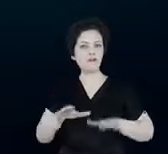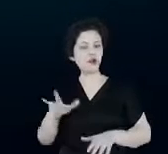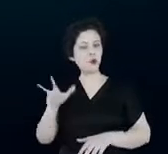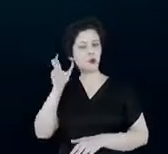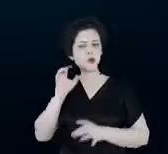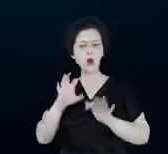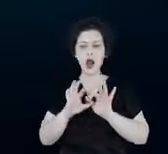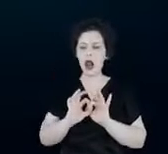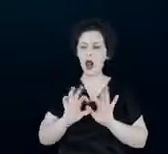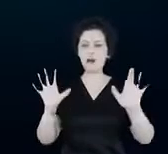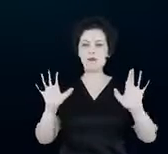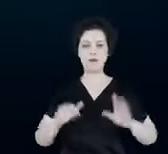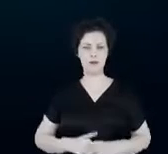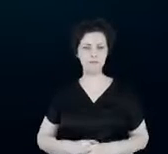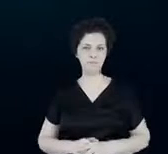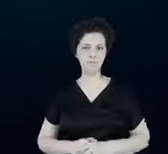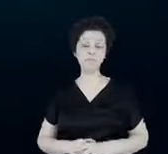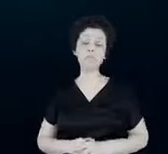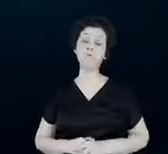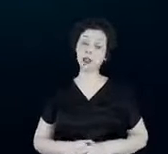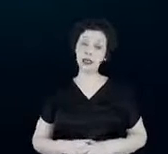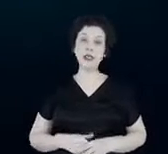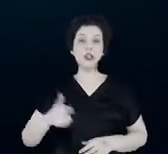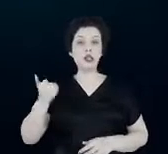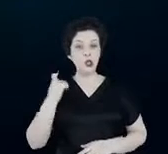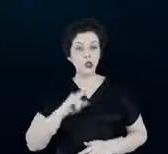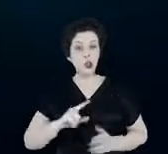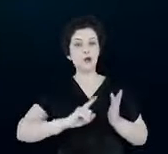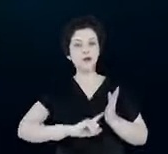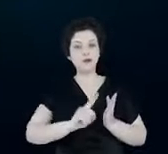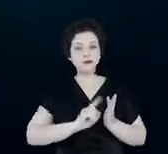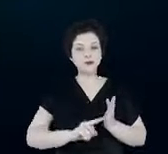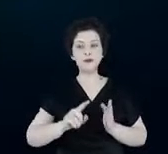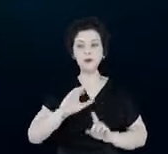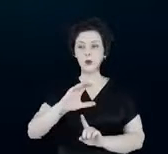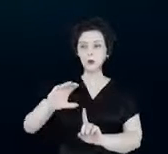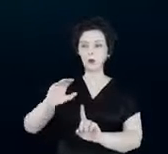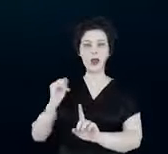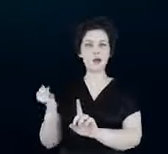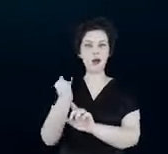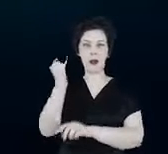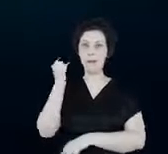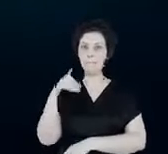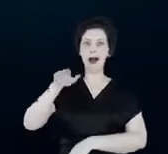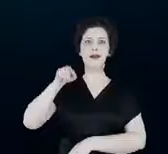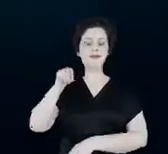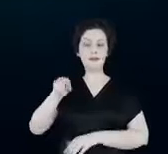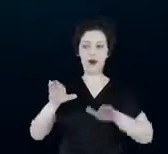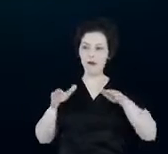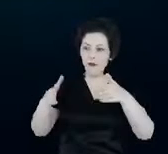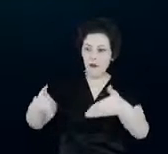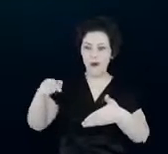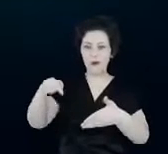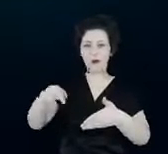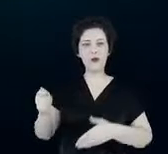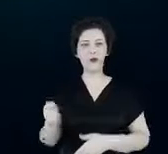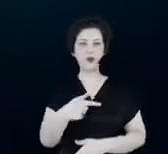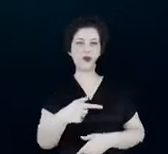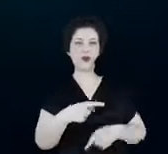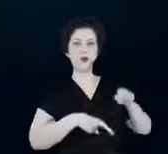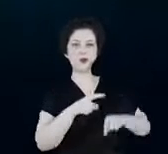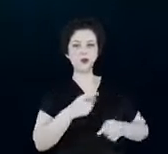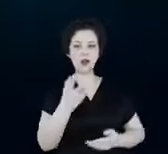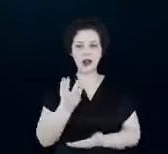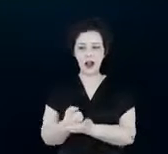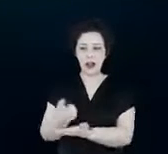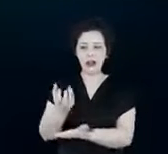quiser a música que você quiser tá então aqui de e o consumidor como é importante que você me deu precisava o mais importante que o produto não é que gravar as 20